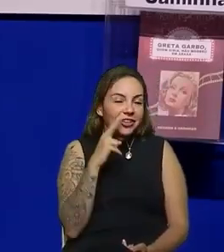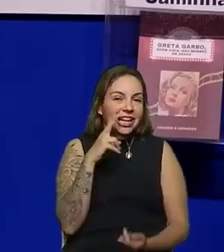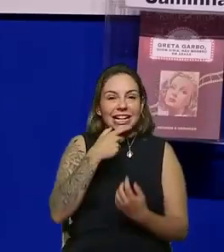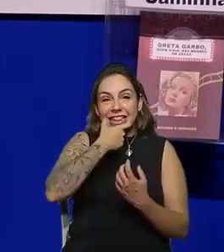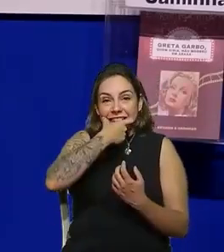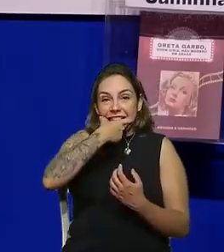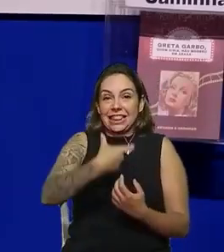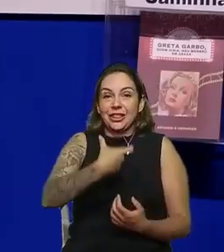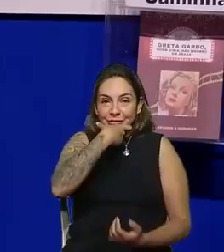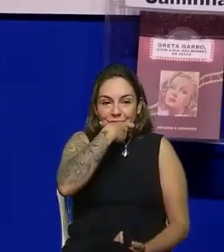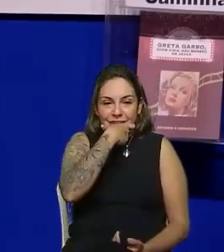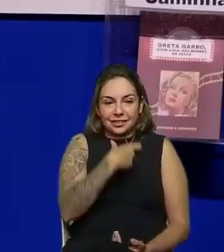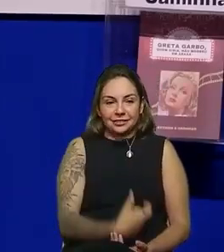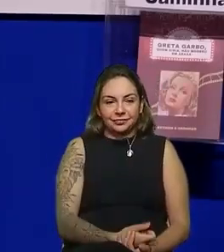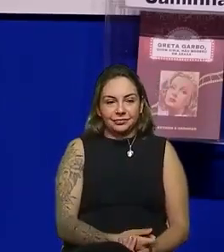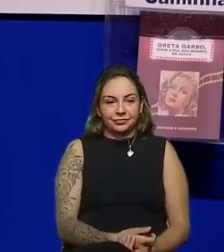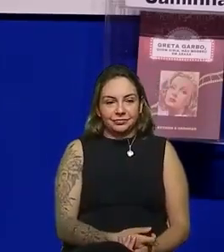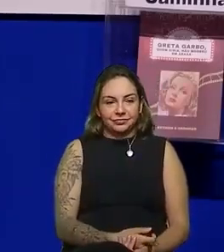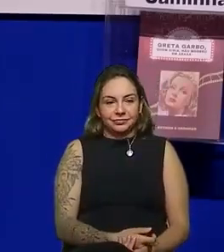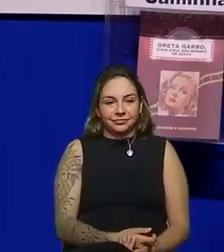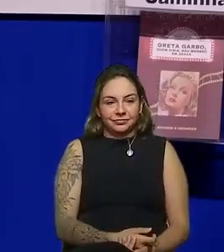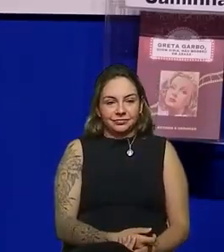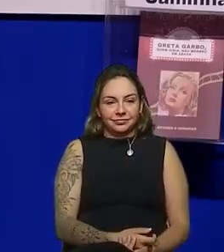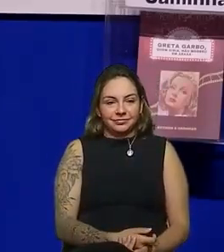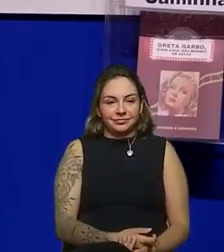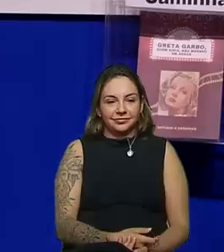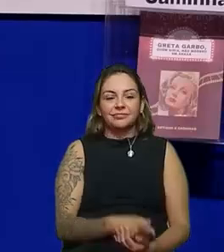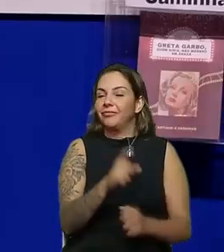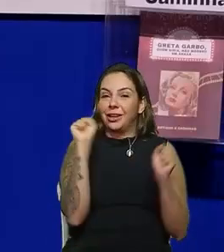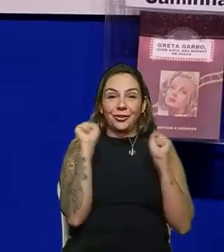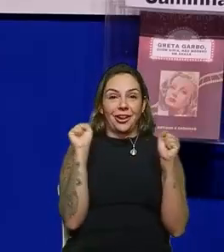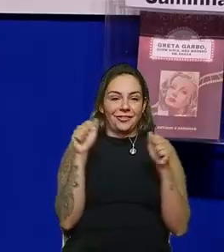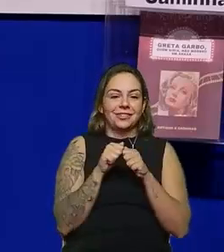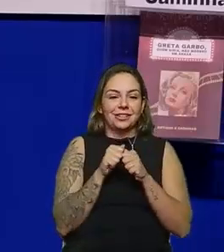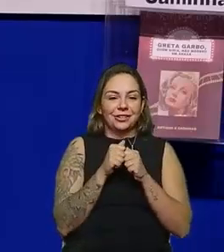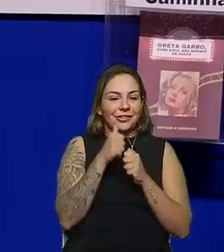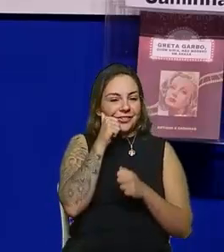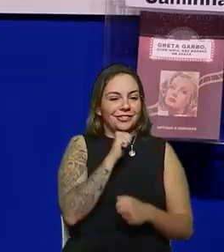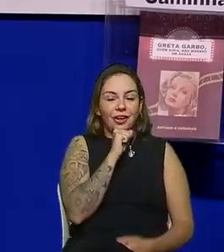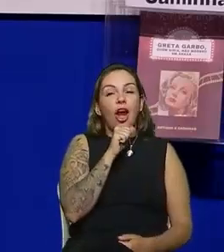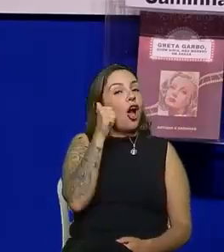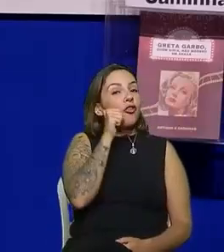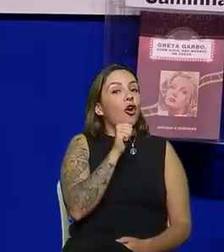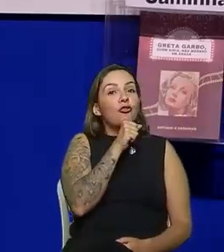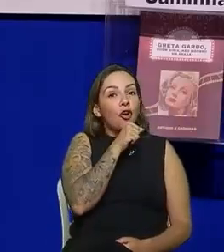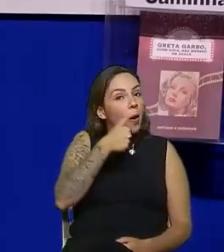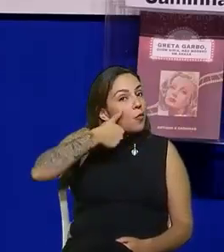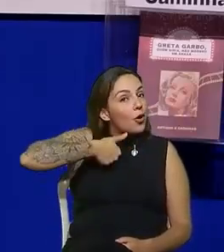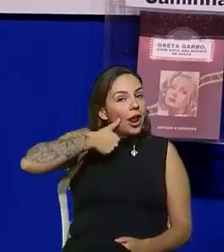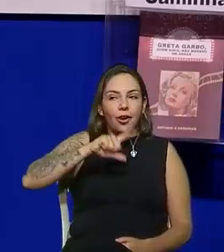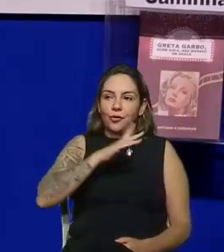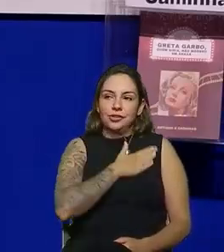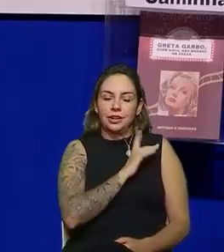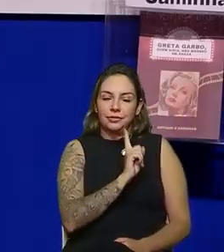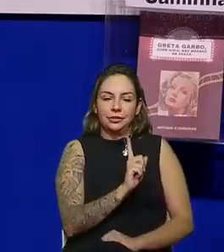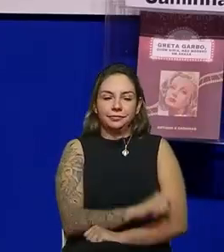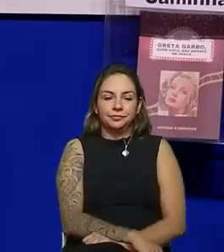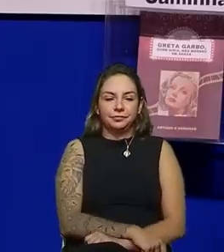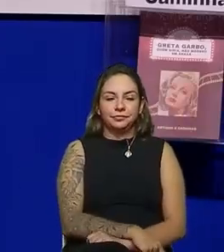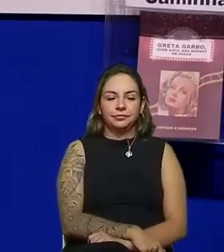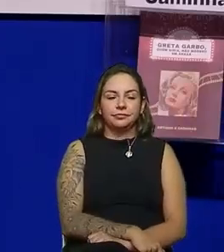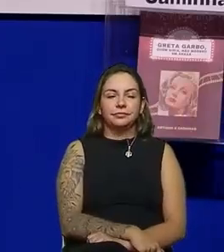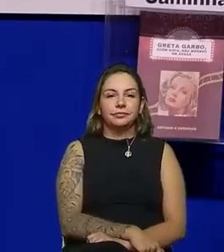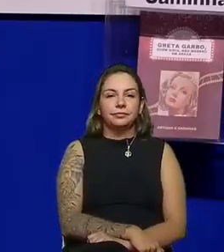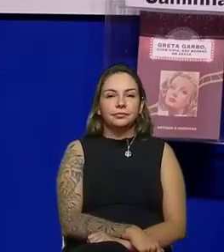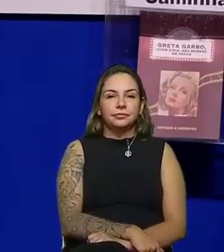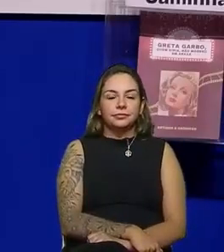fora. E quando ele fazia isso em casa, a gente adorava. A vovó não gostava muito. Mas eu queria lembrar de uma outra lembrança que,